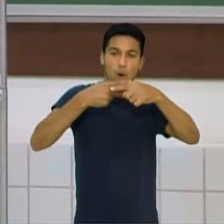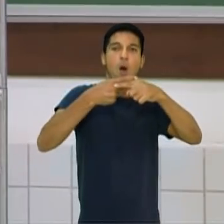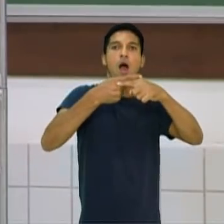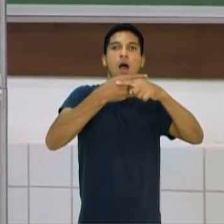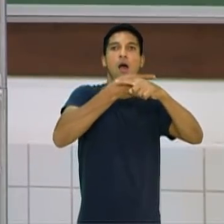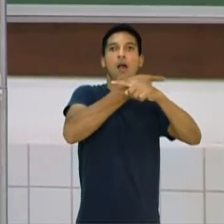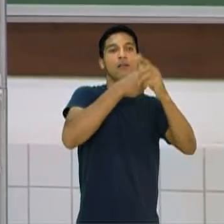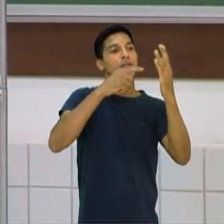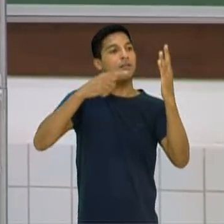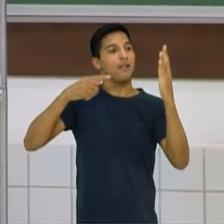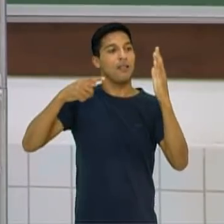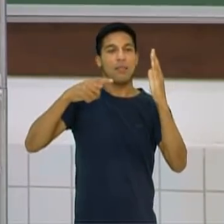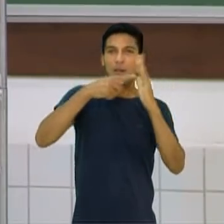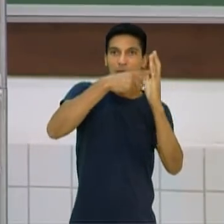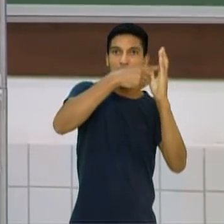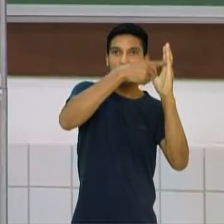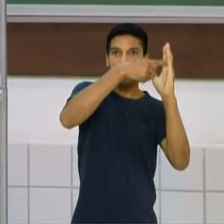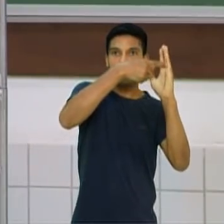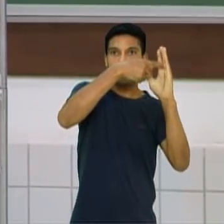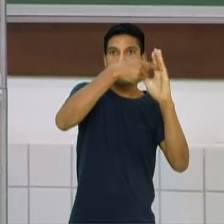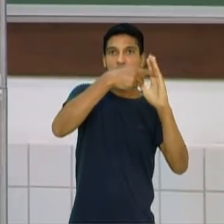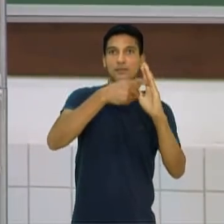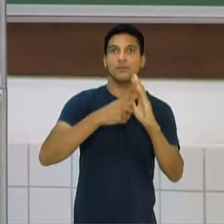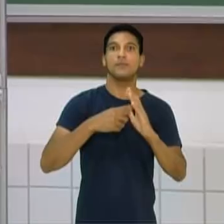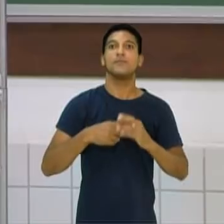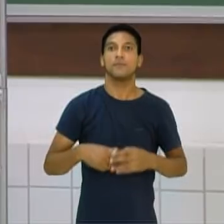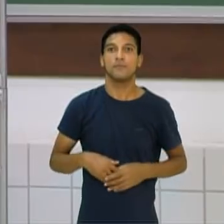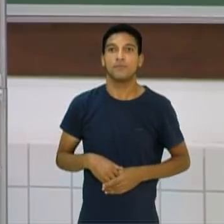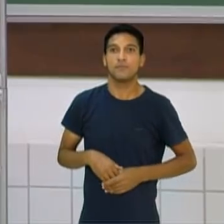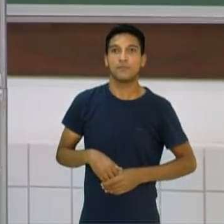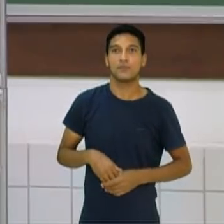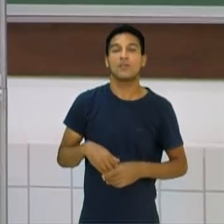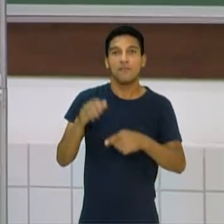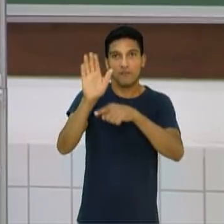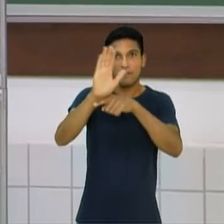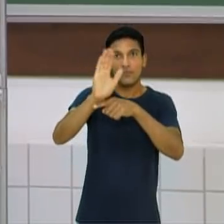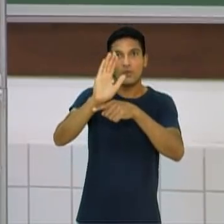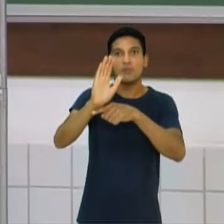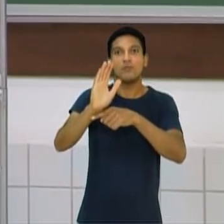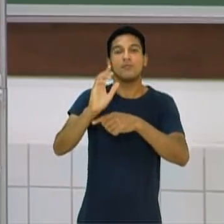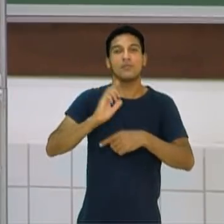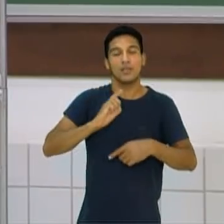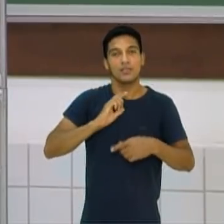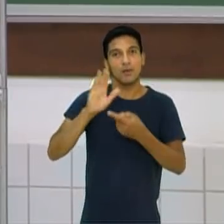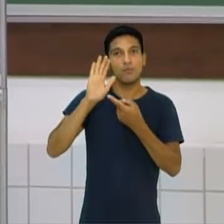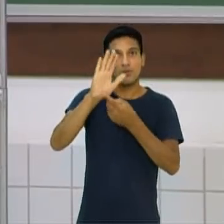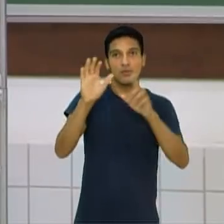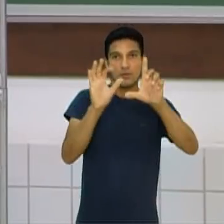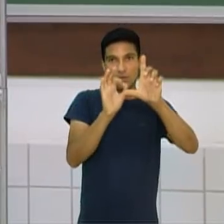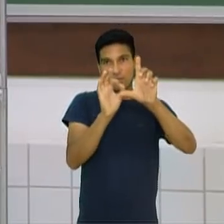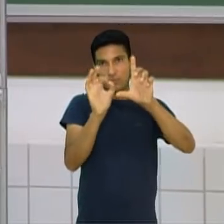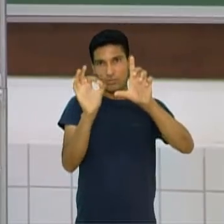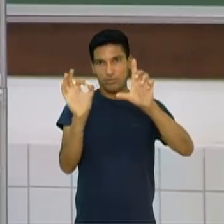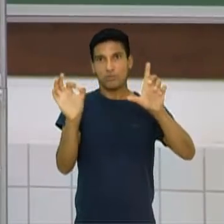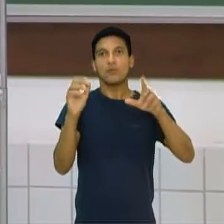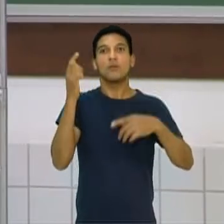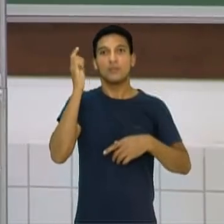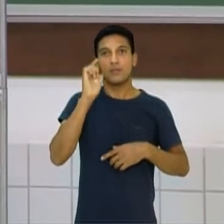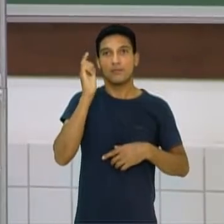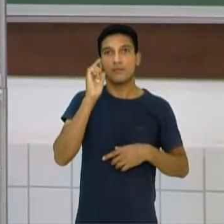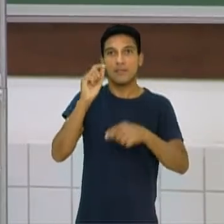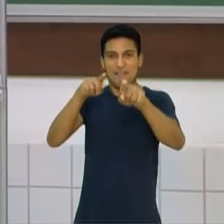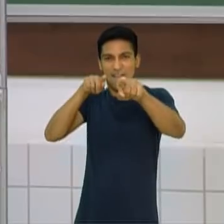meio, prendendo uma flecha na outra. Vários filmes já reproduziram, né? Filmes, algumas animações também